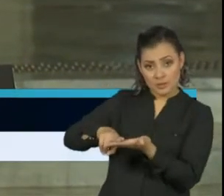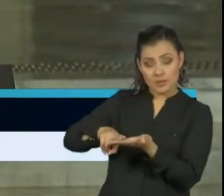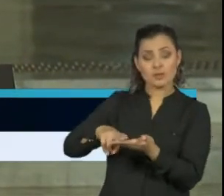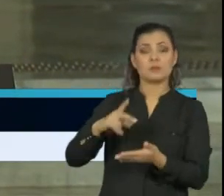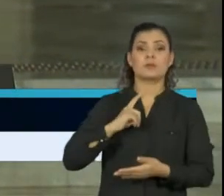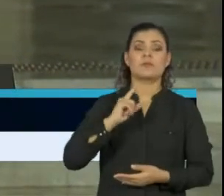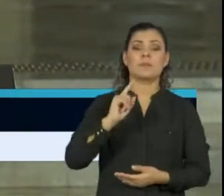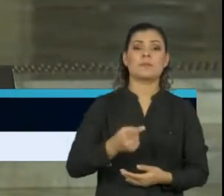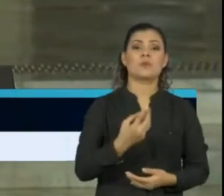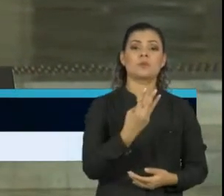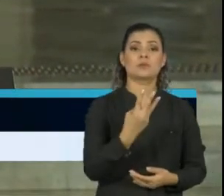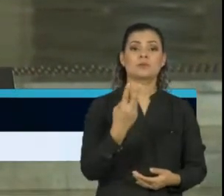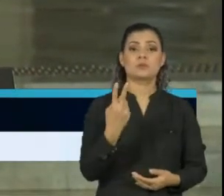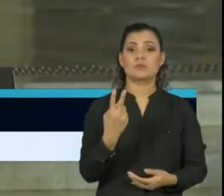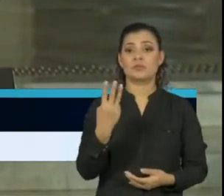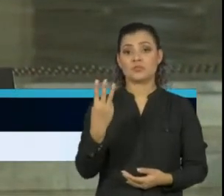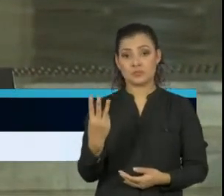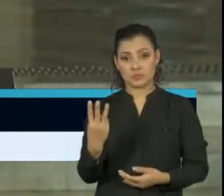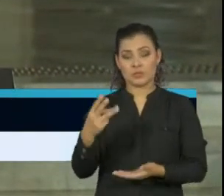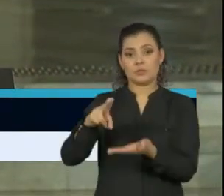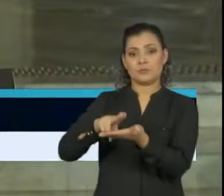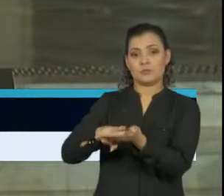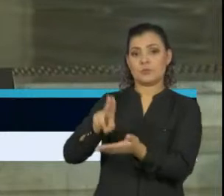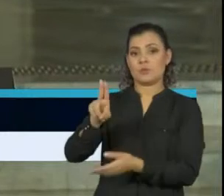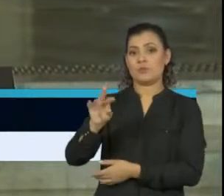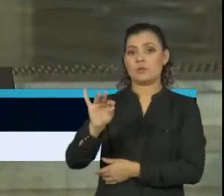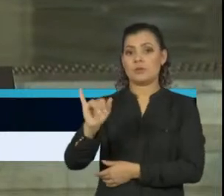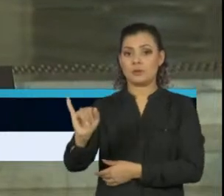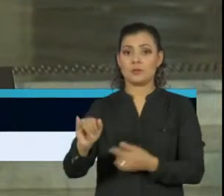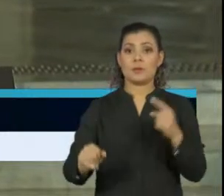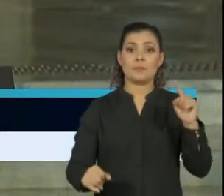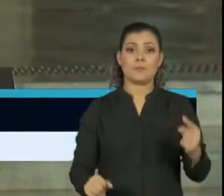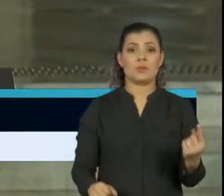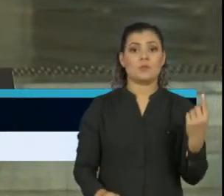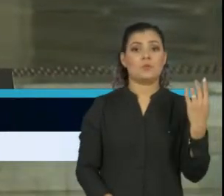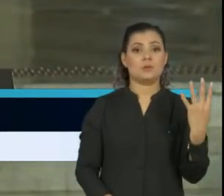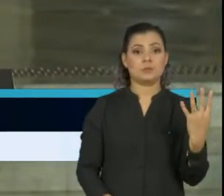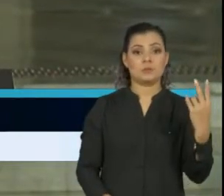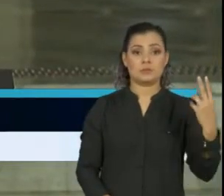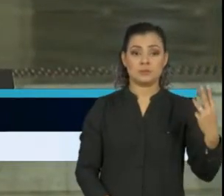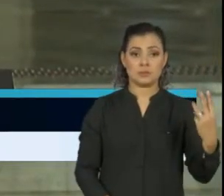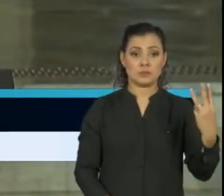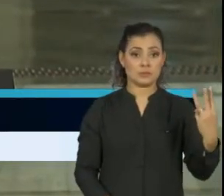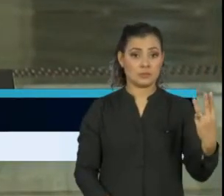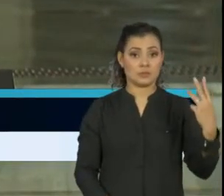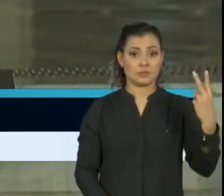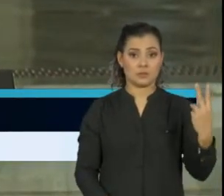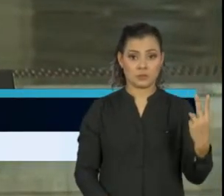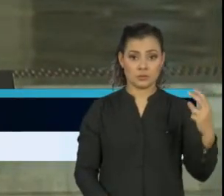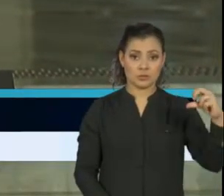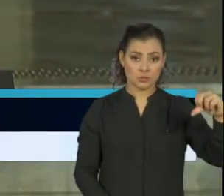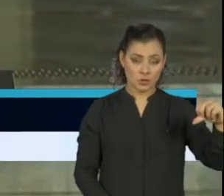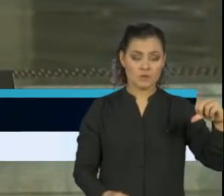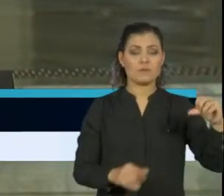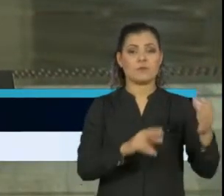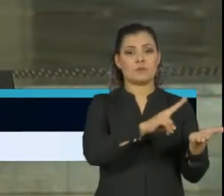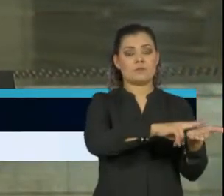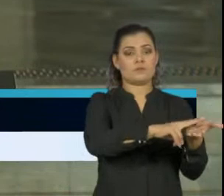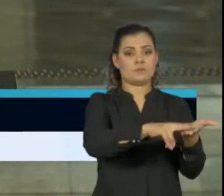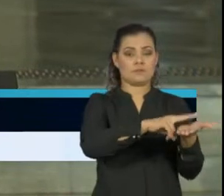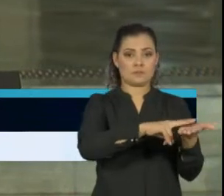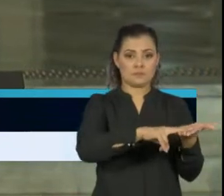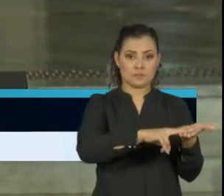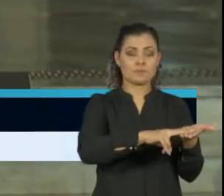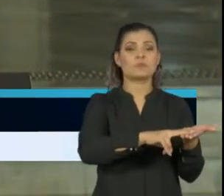tivemos 1.323 em UTI e 1.439 em enfermaria. Aproveitando,